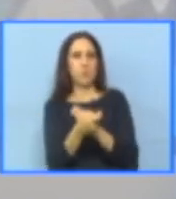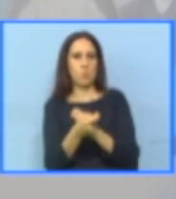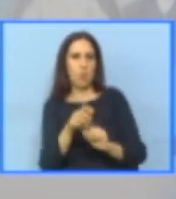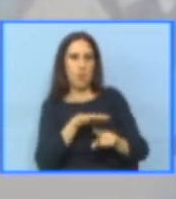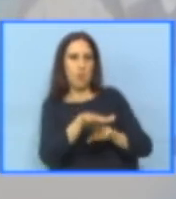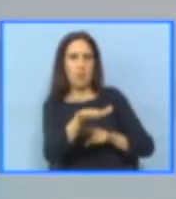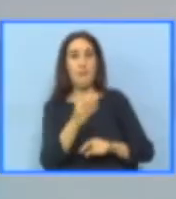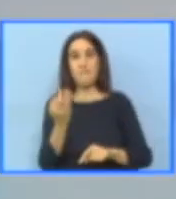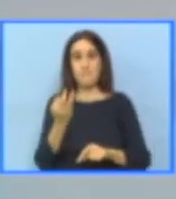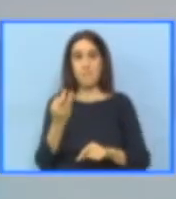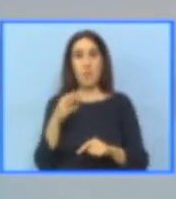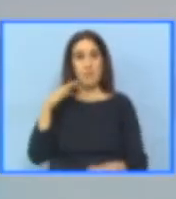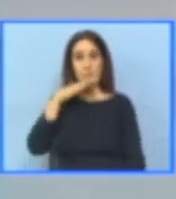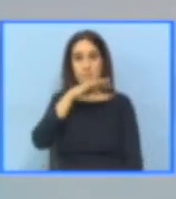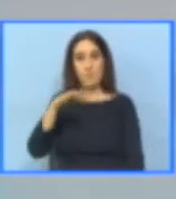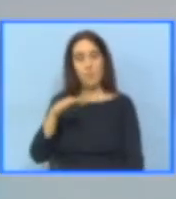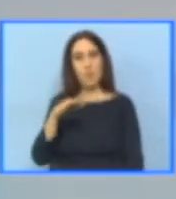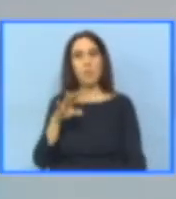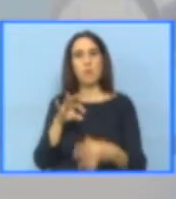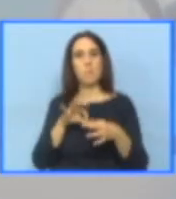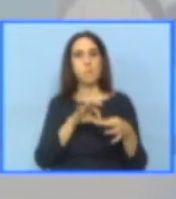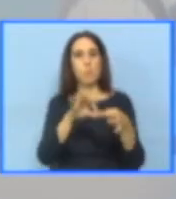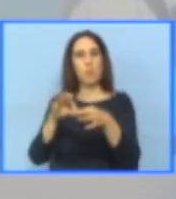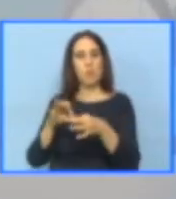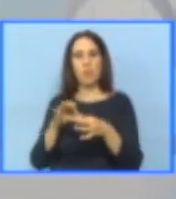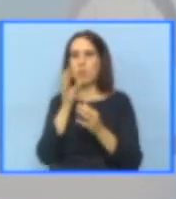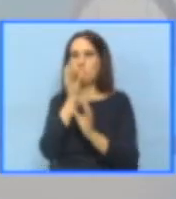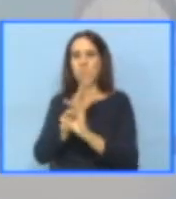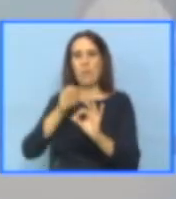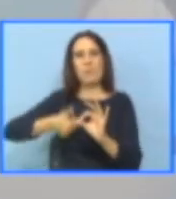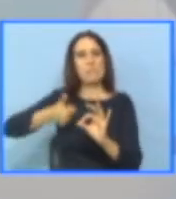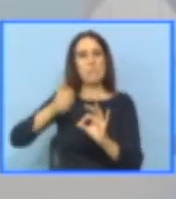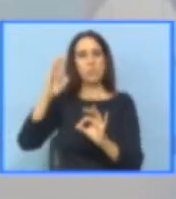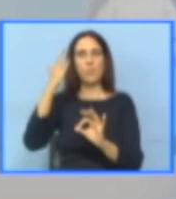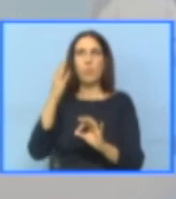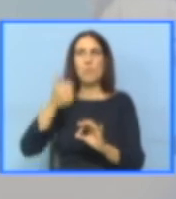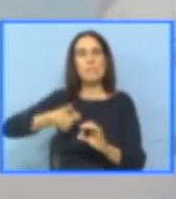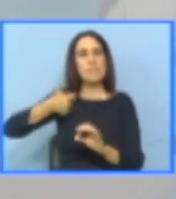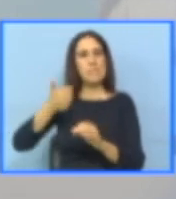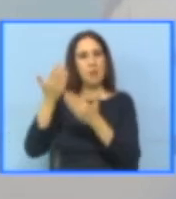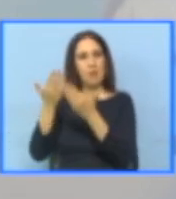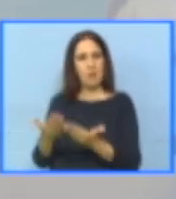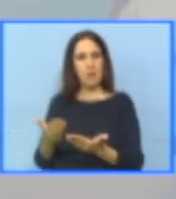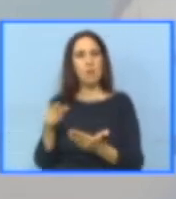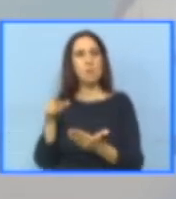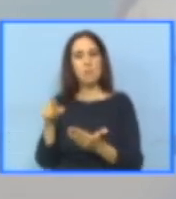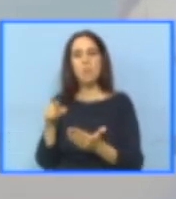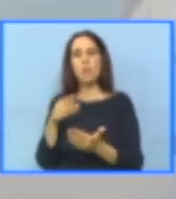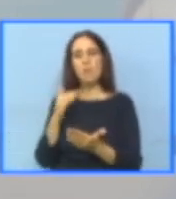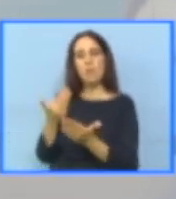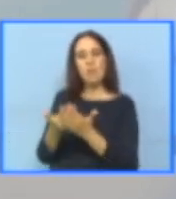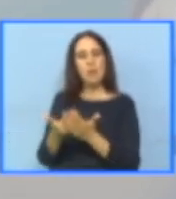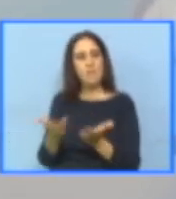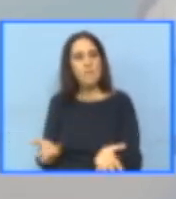de facto, a família é a unidade excelente, ou por excelência, para fazer esta